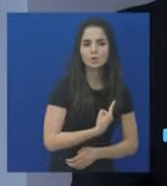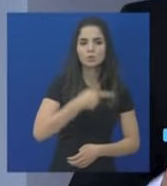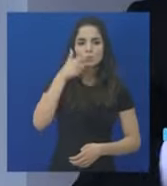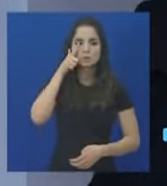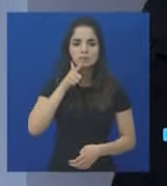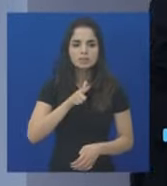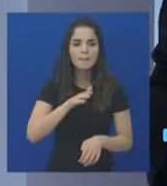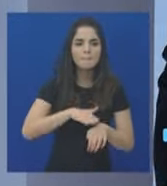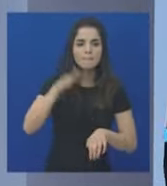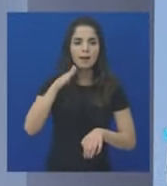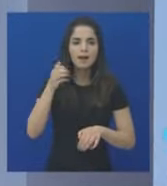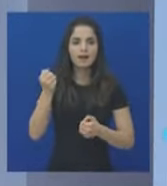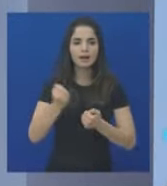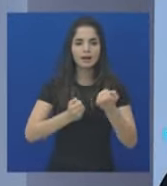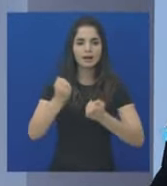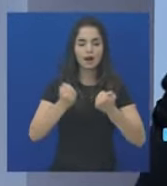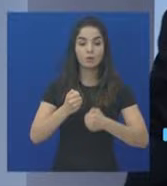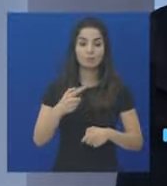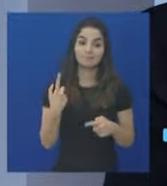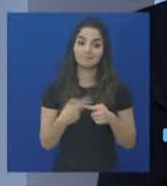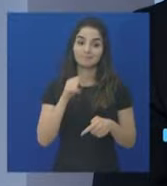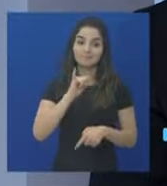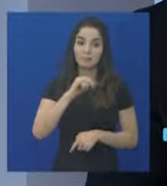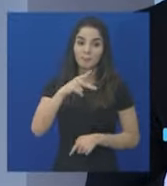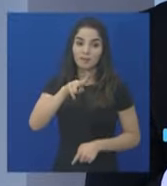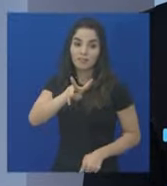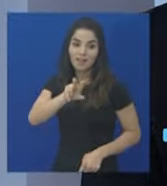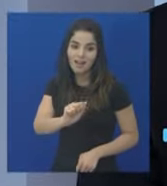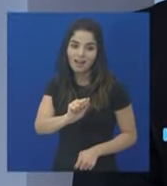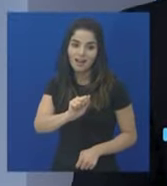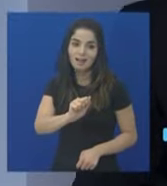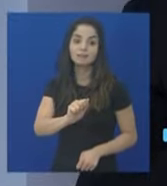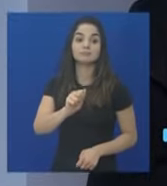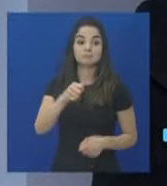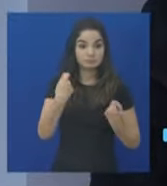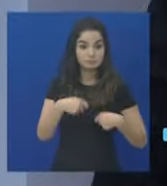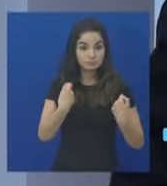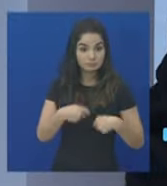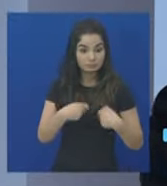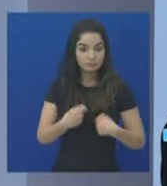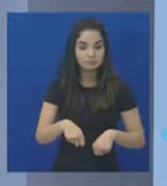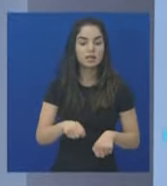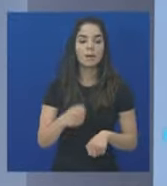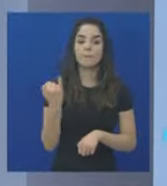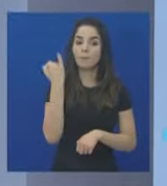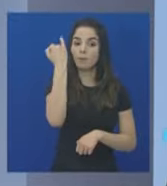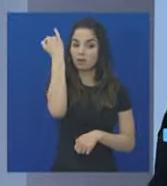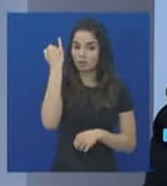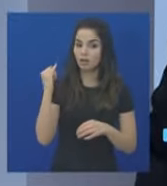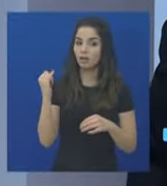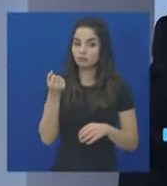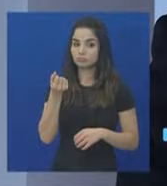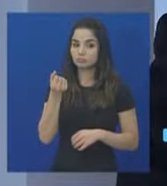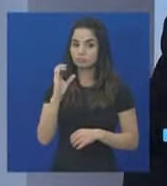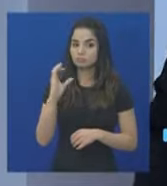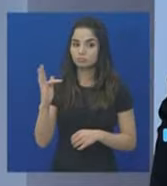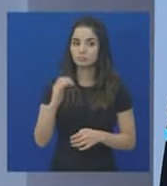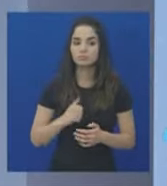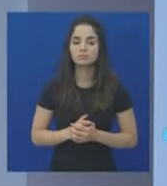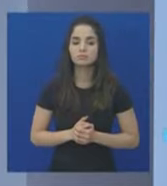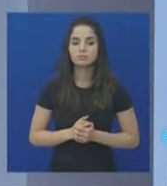em Cabo Frio, porque o IPVA é uma receita significativa para os cofres do município de Cabo Frio. E mais do que isso,